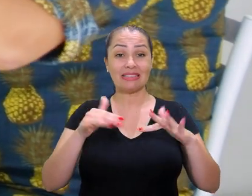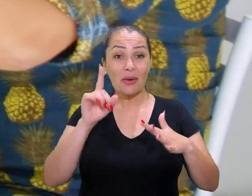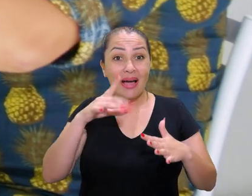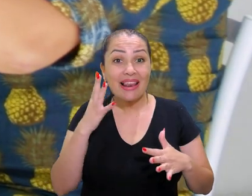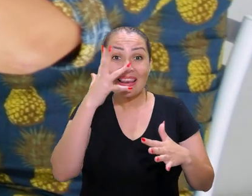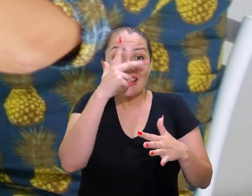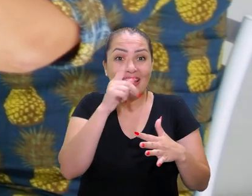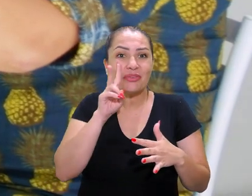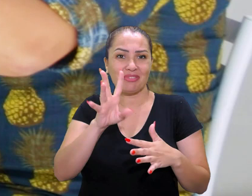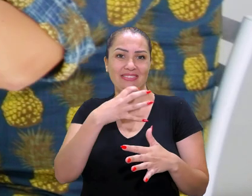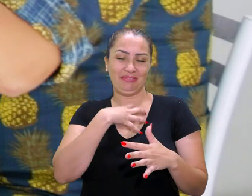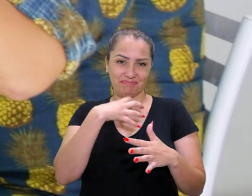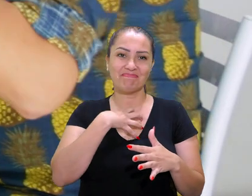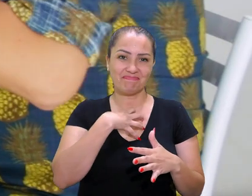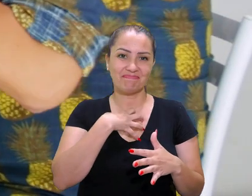assim, ó.